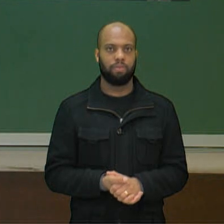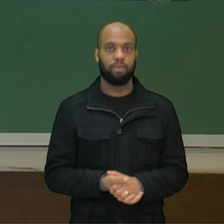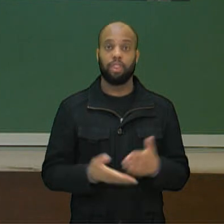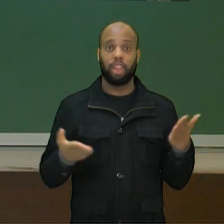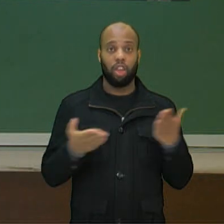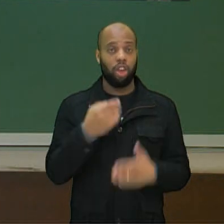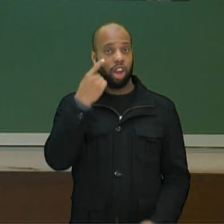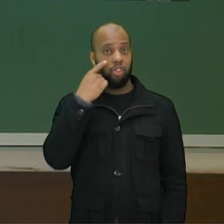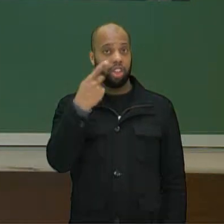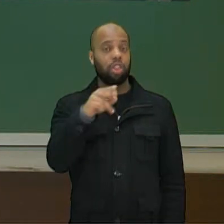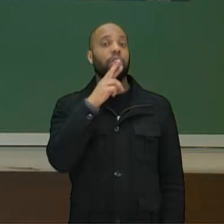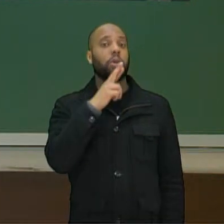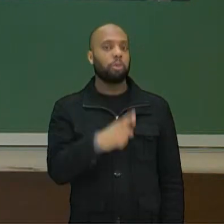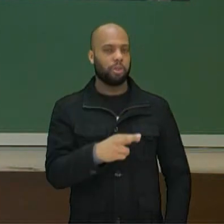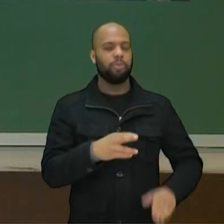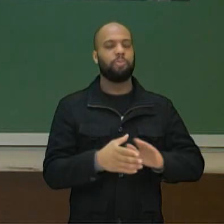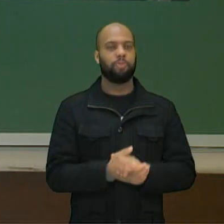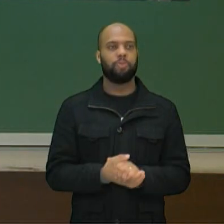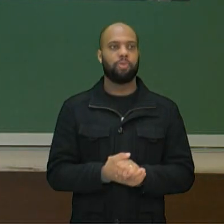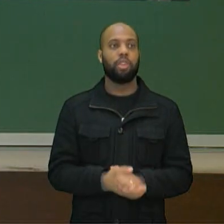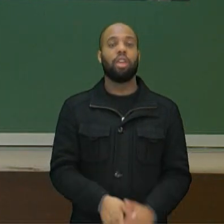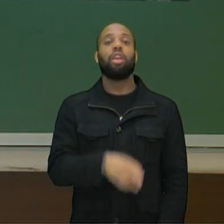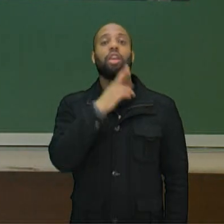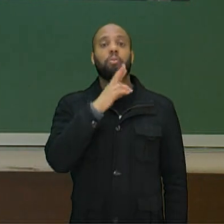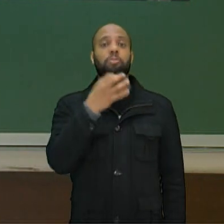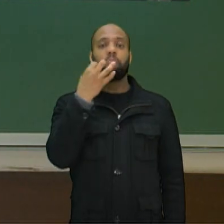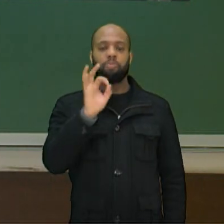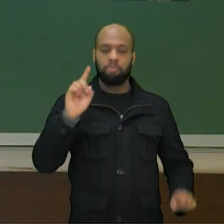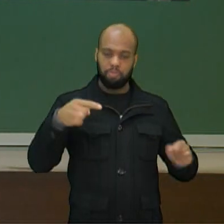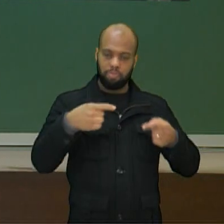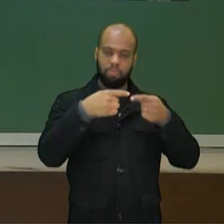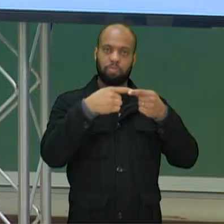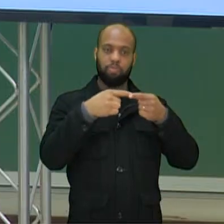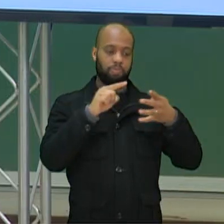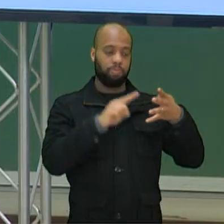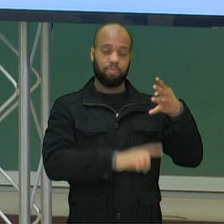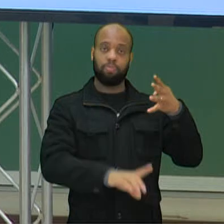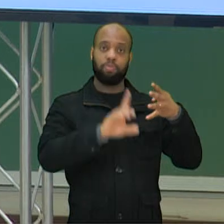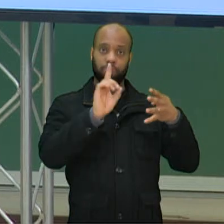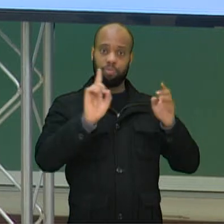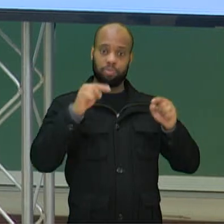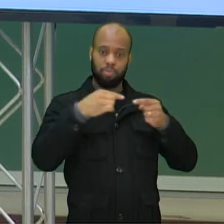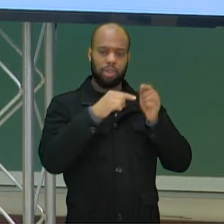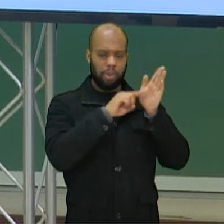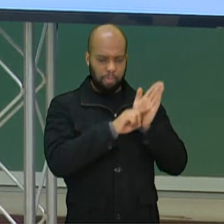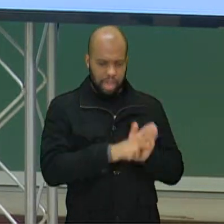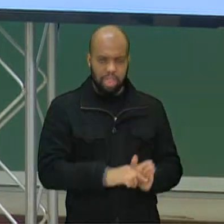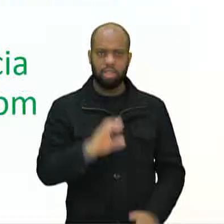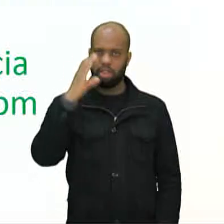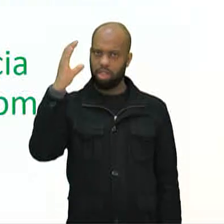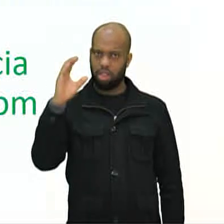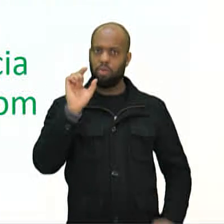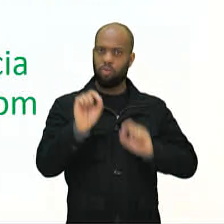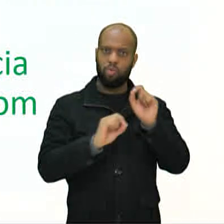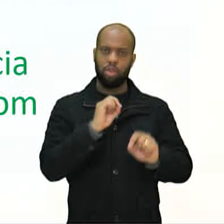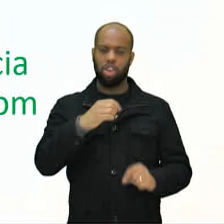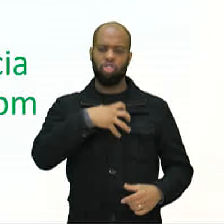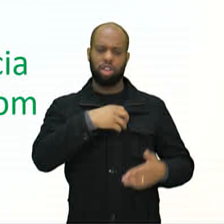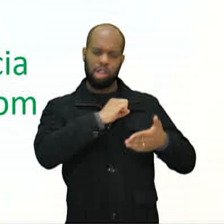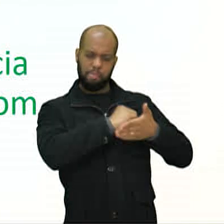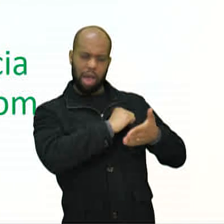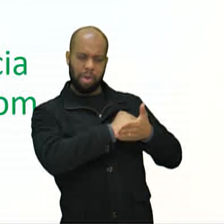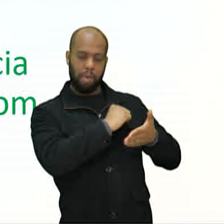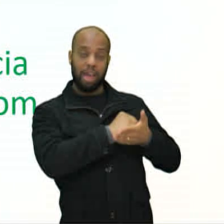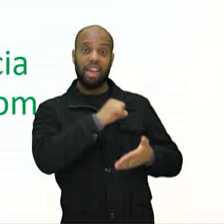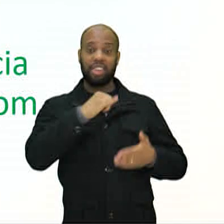Vamos lá conferir então a sua resposta. A resposta mais adequada para essa questão é a letra D. De acordo com pesquisas científicas, a frequência cardíaca